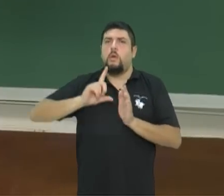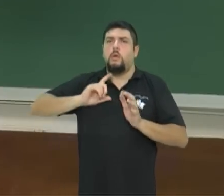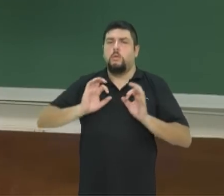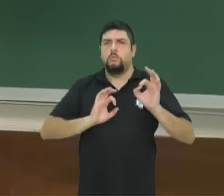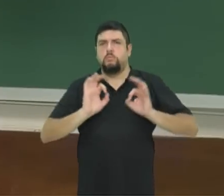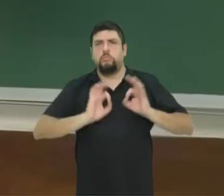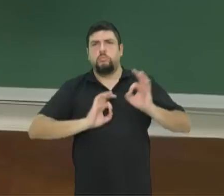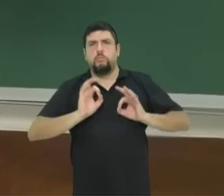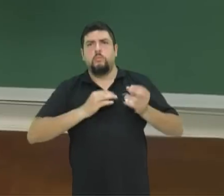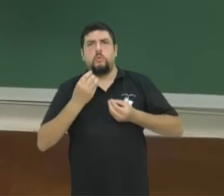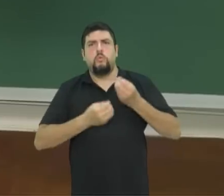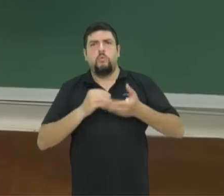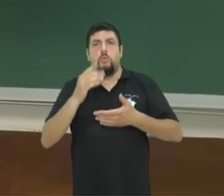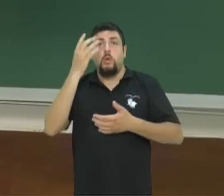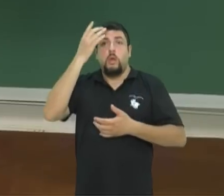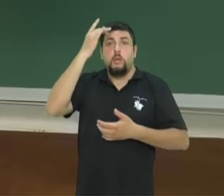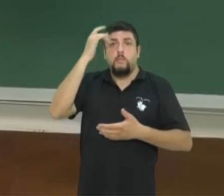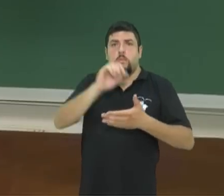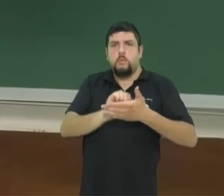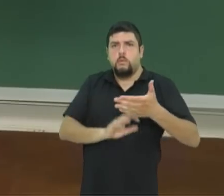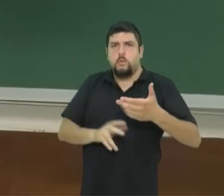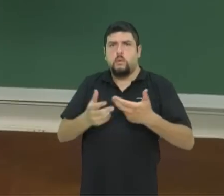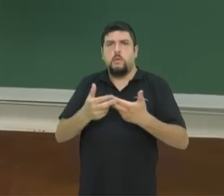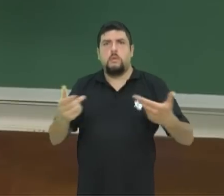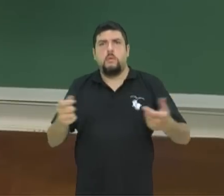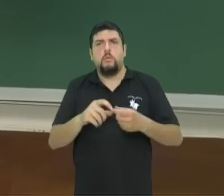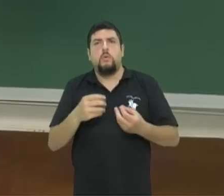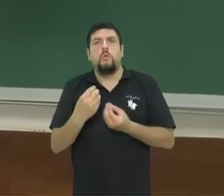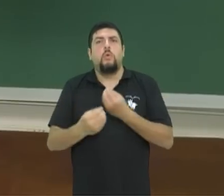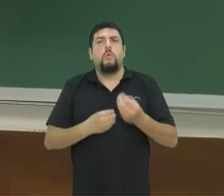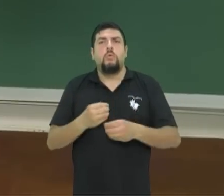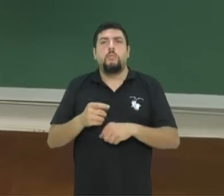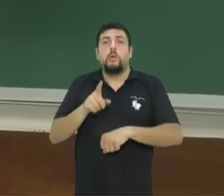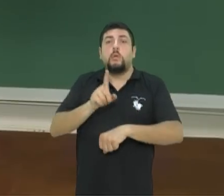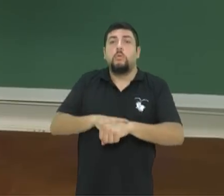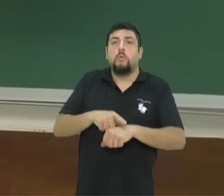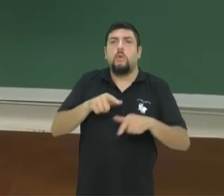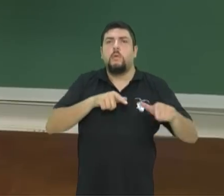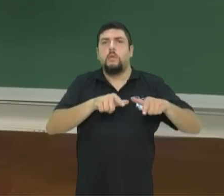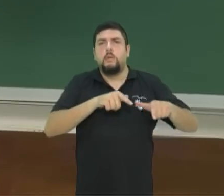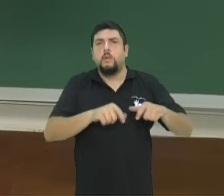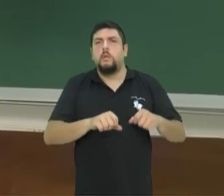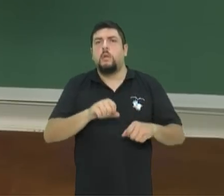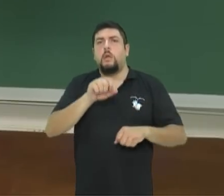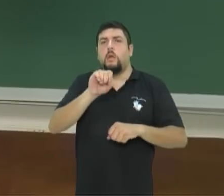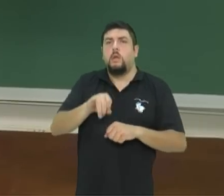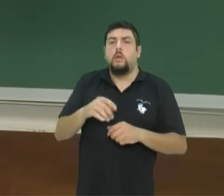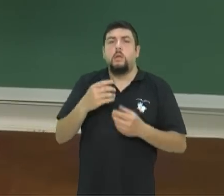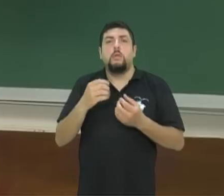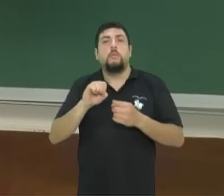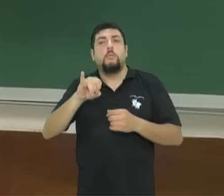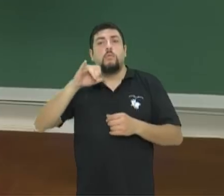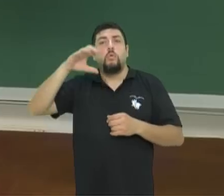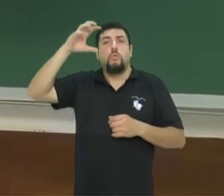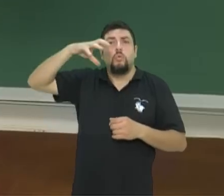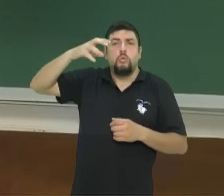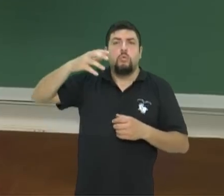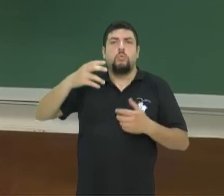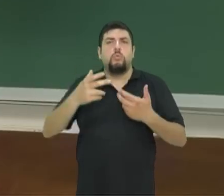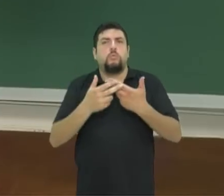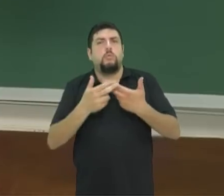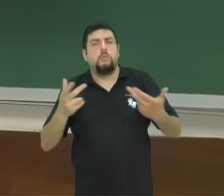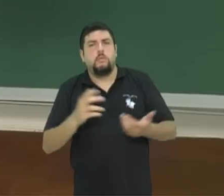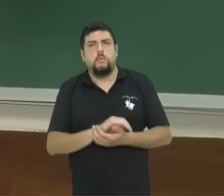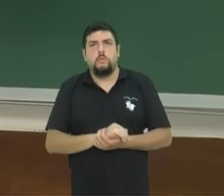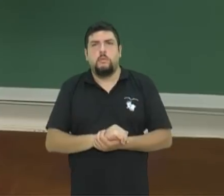às atividades que vão fazer, né? O momento que a pessoa vai trabalhar, vai estudar, né? Se tem que levar sombrinha, guarda-chuva, que tipo de